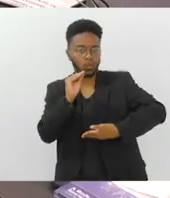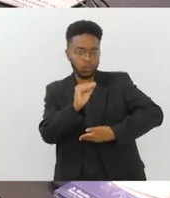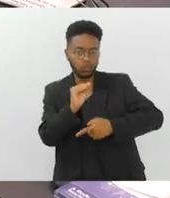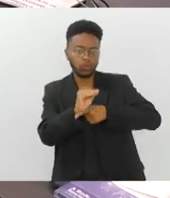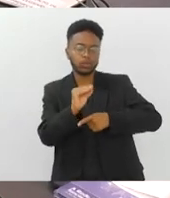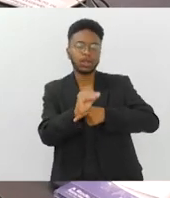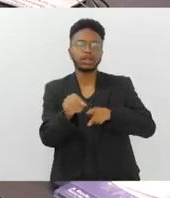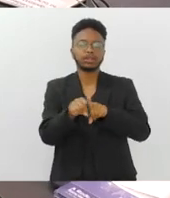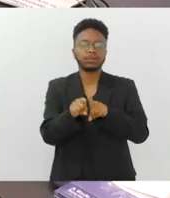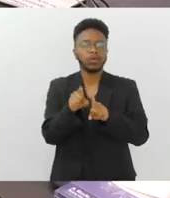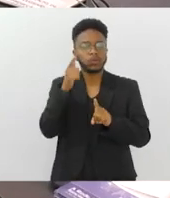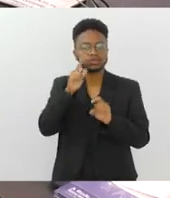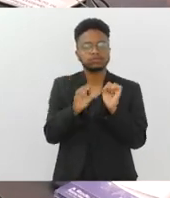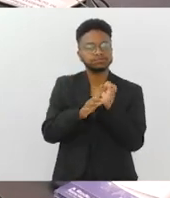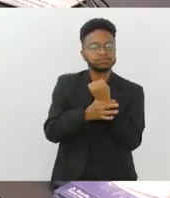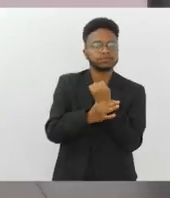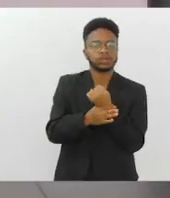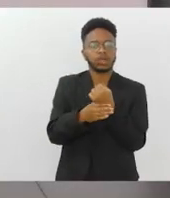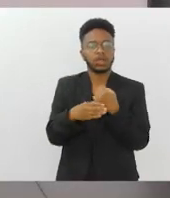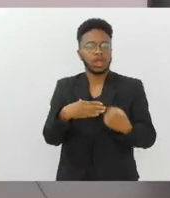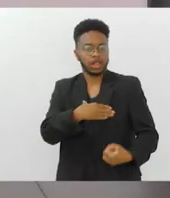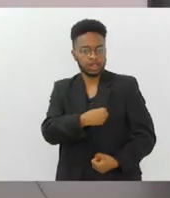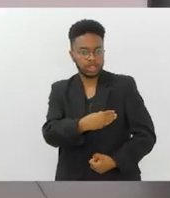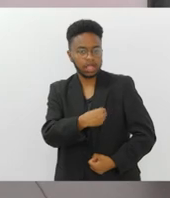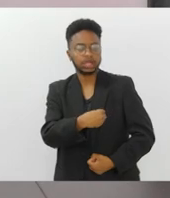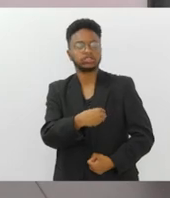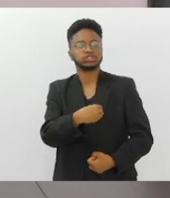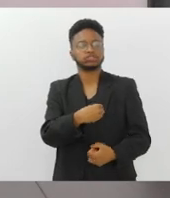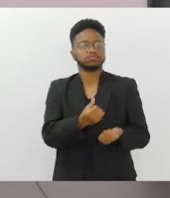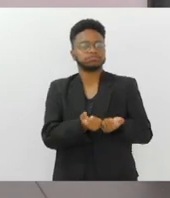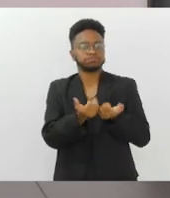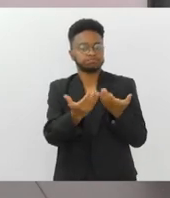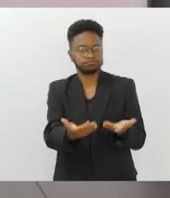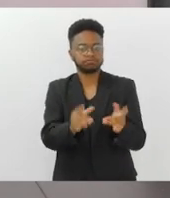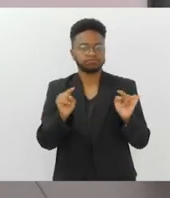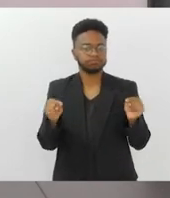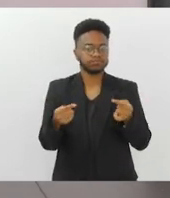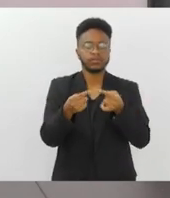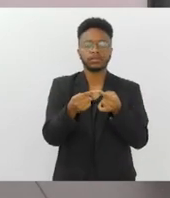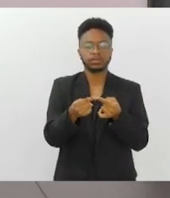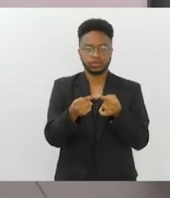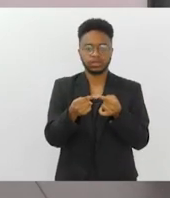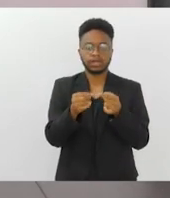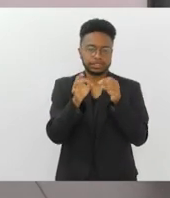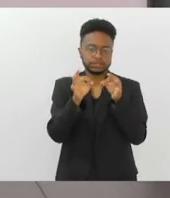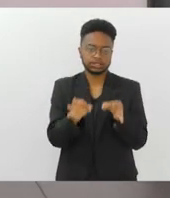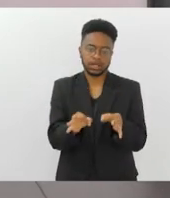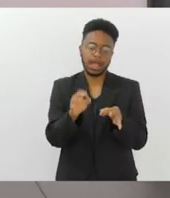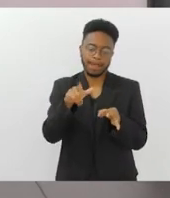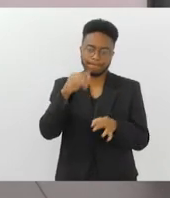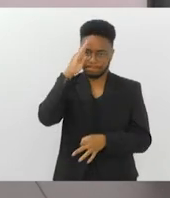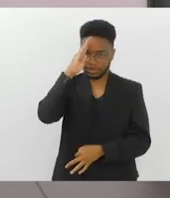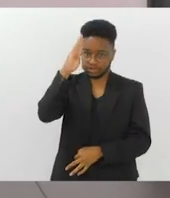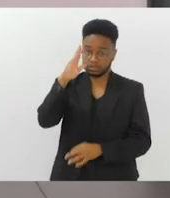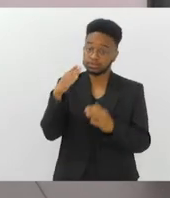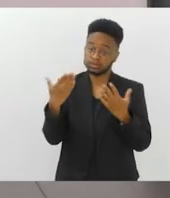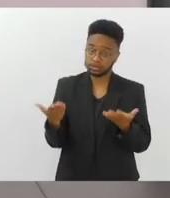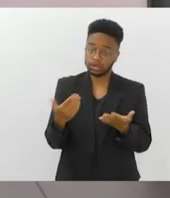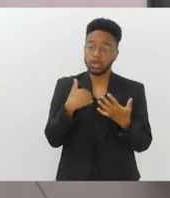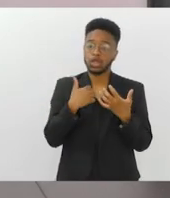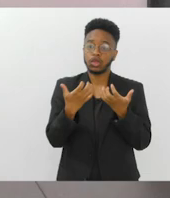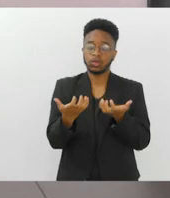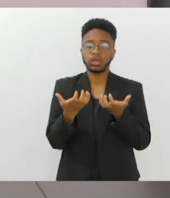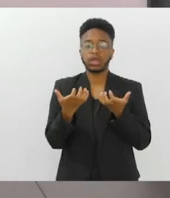para os seus filhos, para as suas crias, que sejam dignas, é fundamental. Então, eu já gostaria